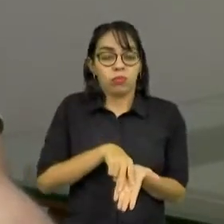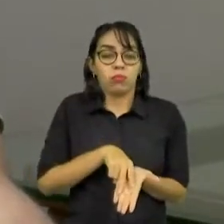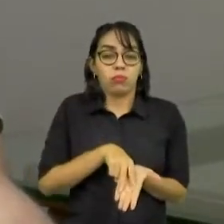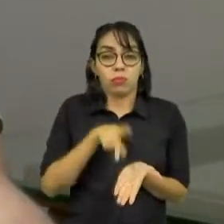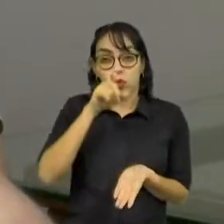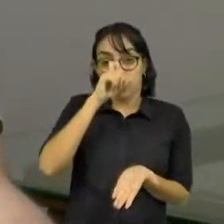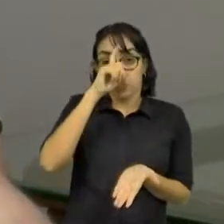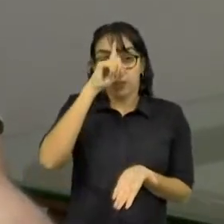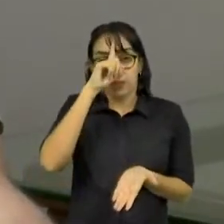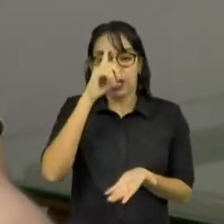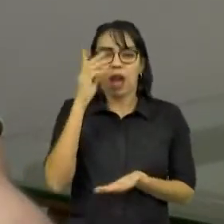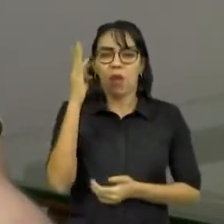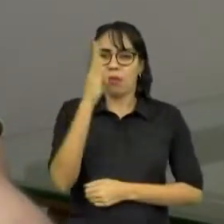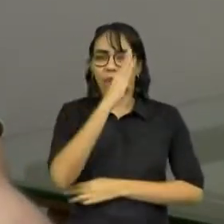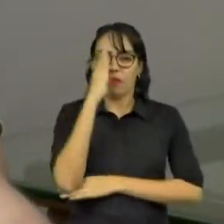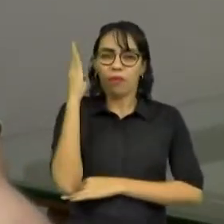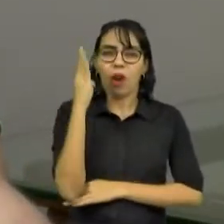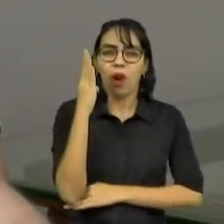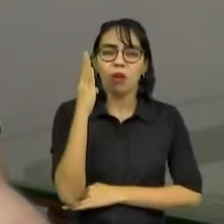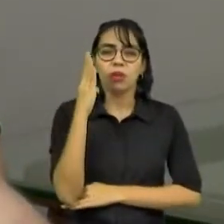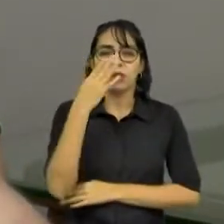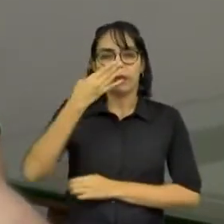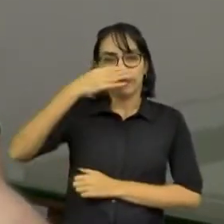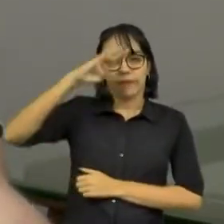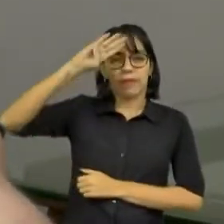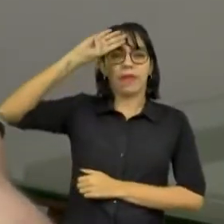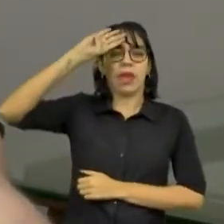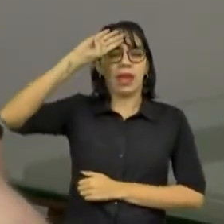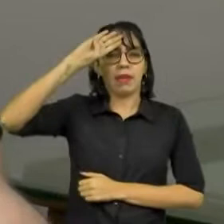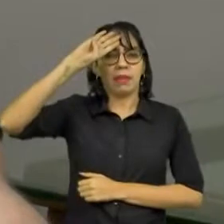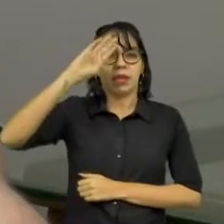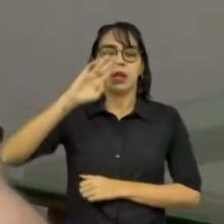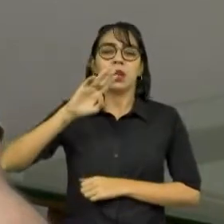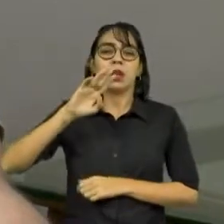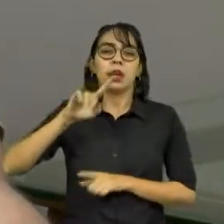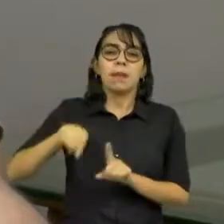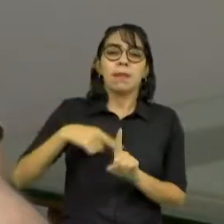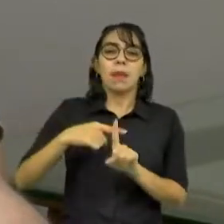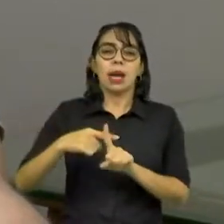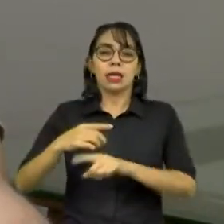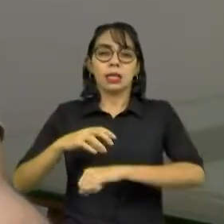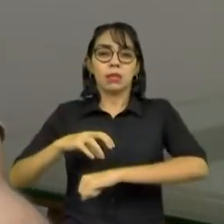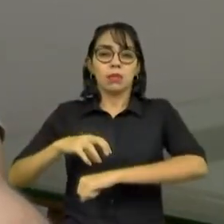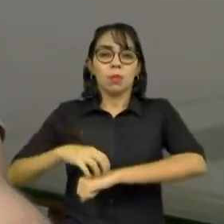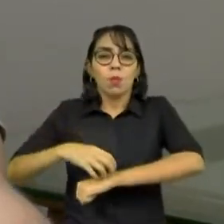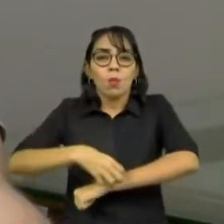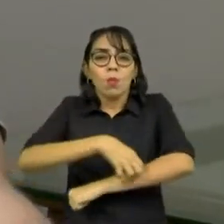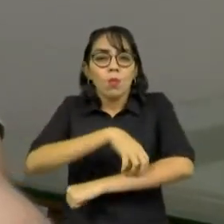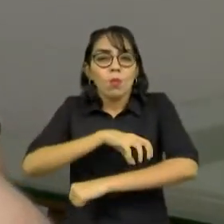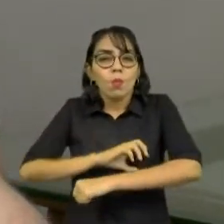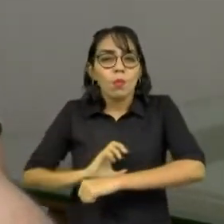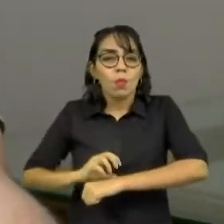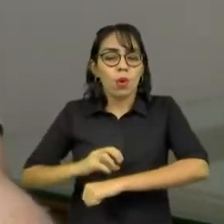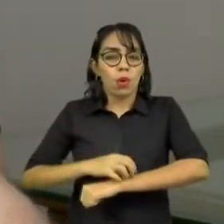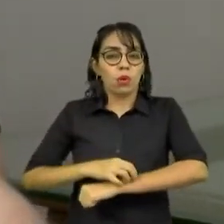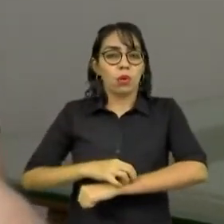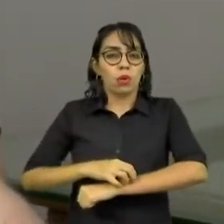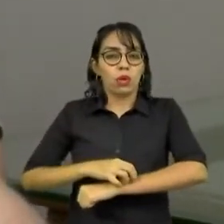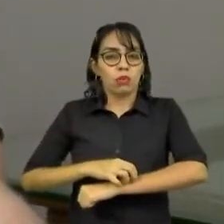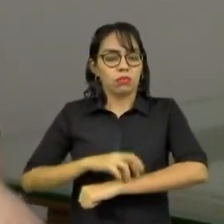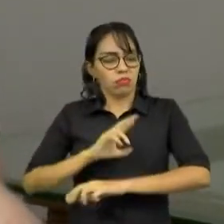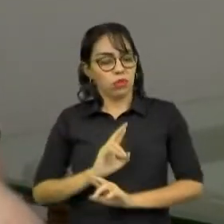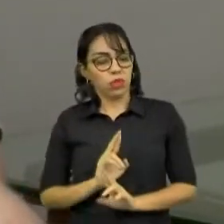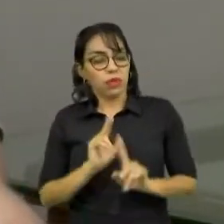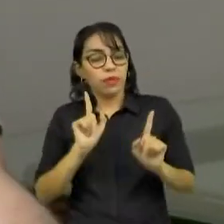Com um mal-estar forte, acho que tinha febre também, e as bolhas não se apresentavam com o aspecto normal, que é o